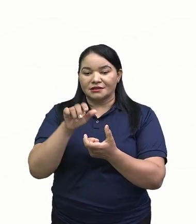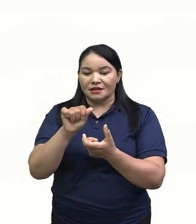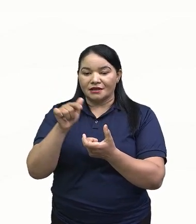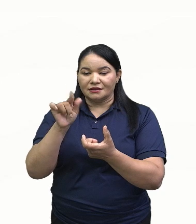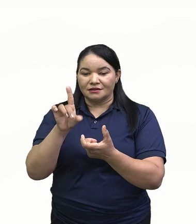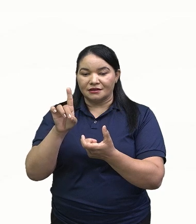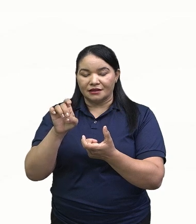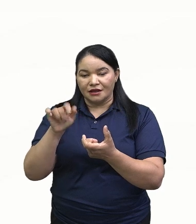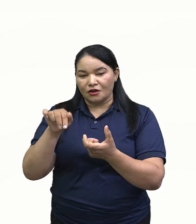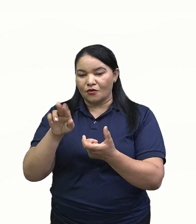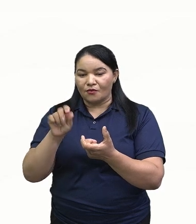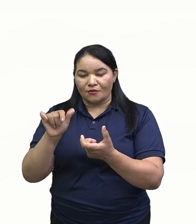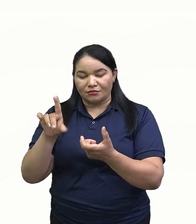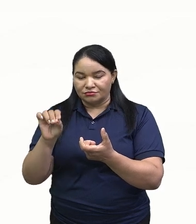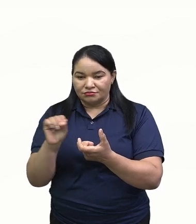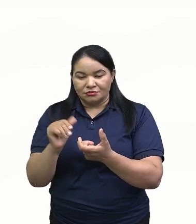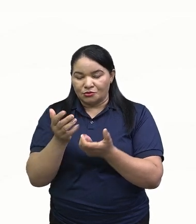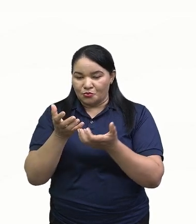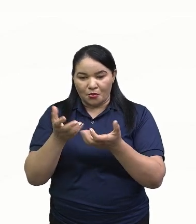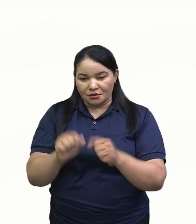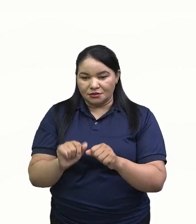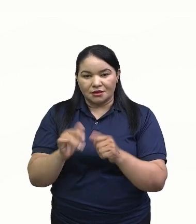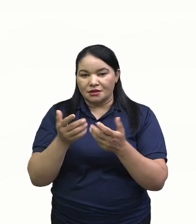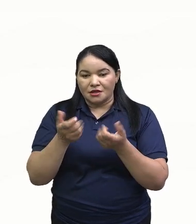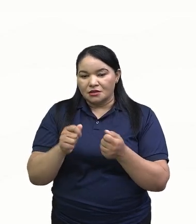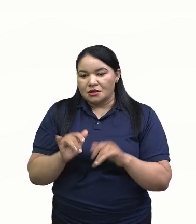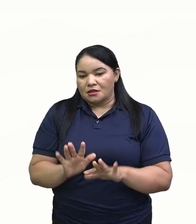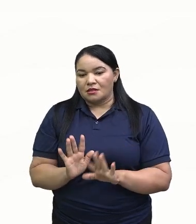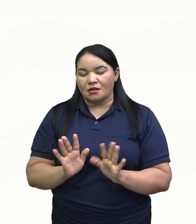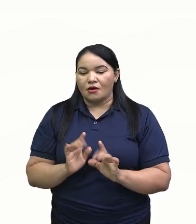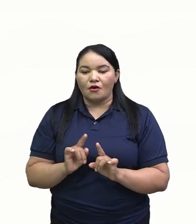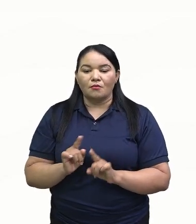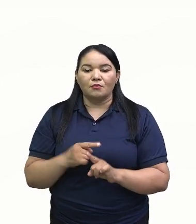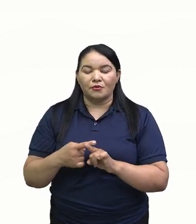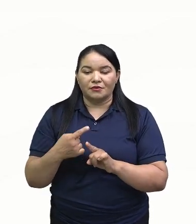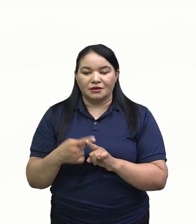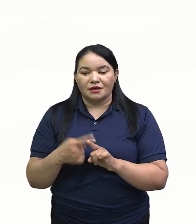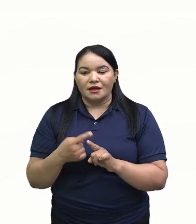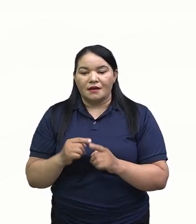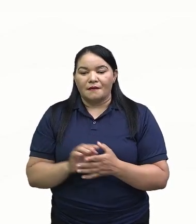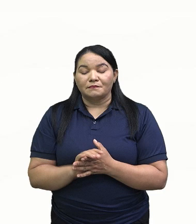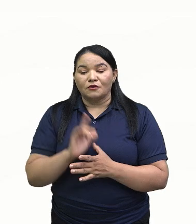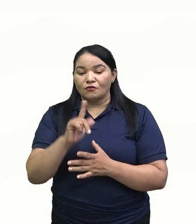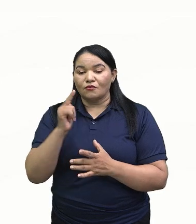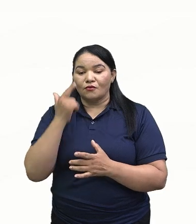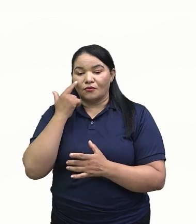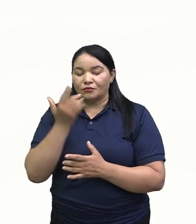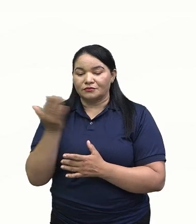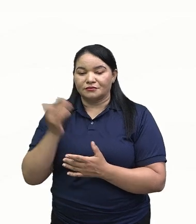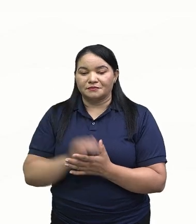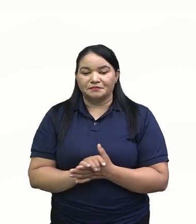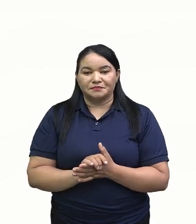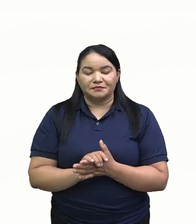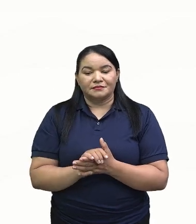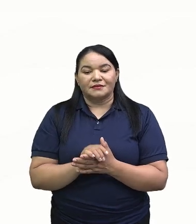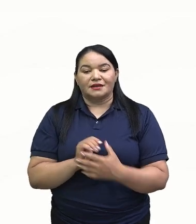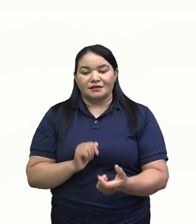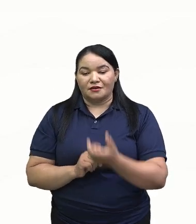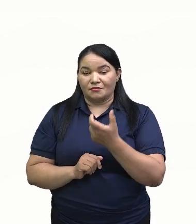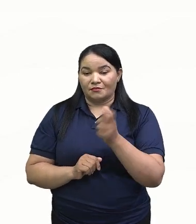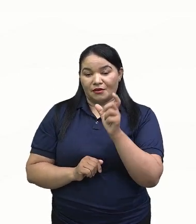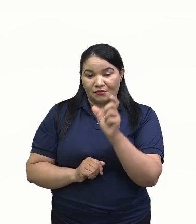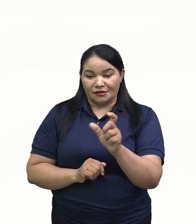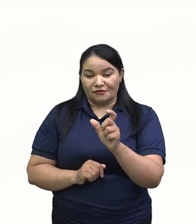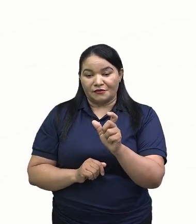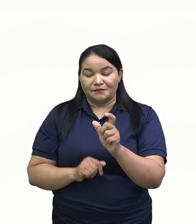próprio daquela coisa que se pode fazer. E o desfazer? Temos agora o